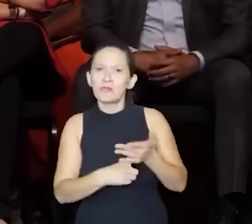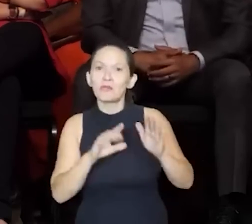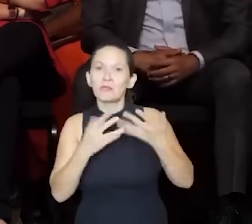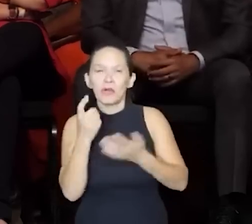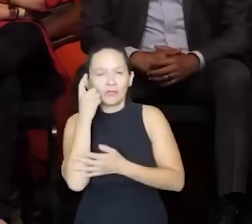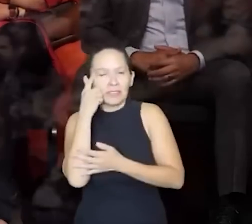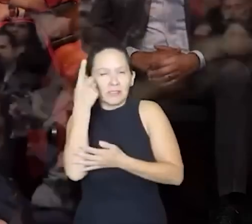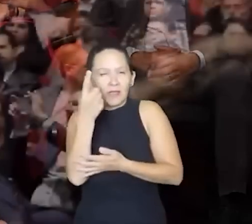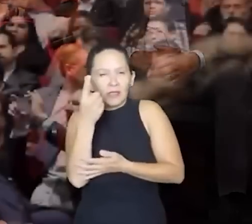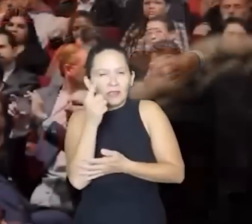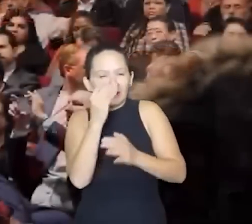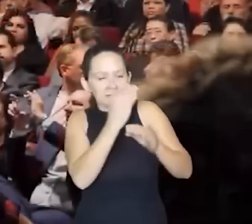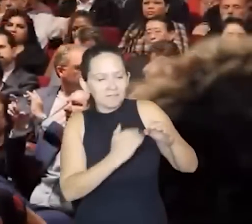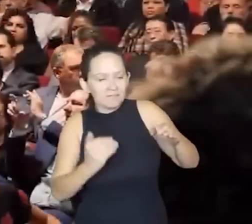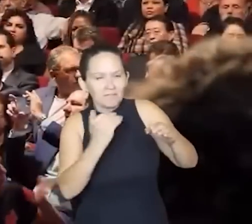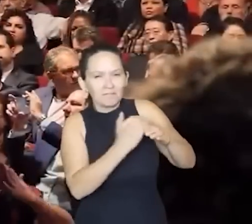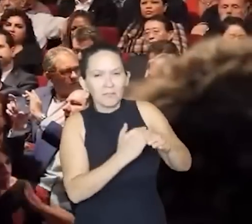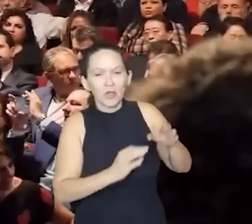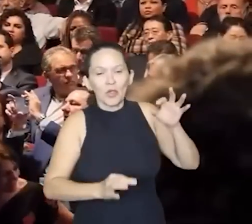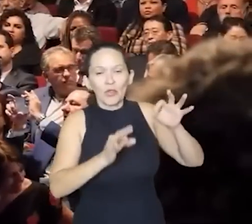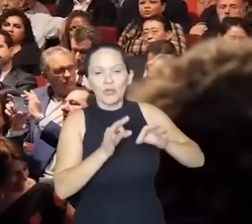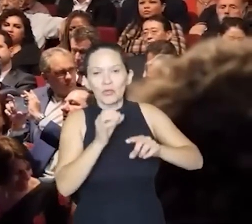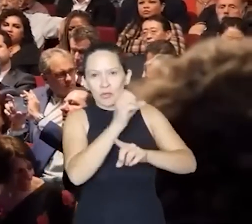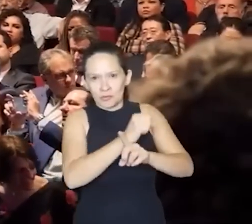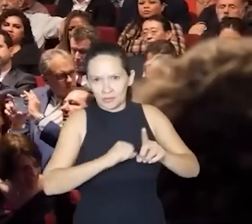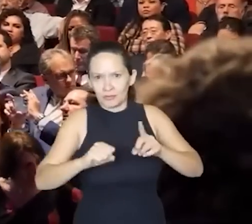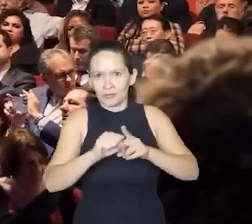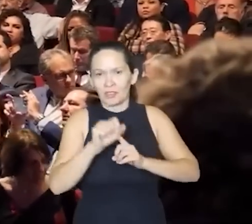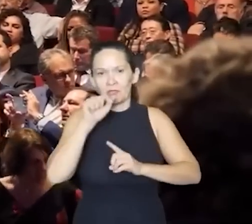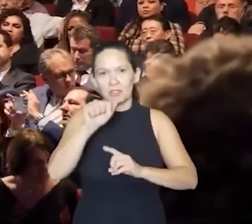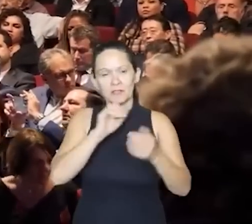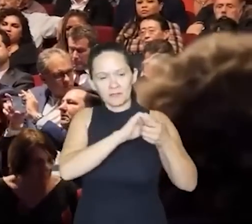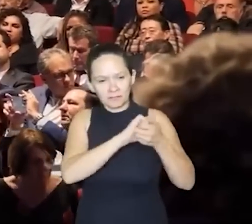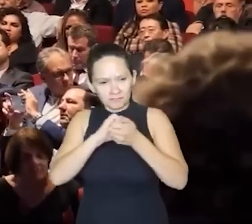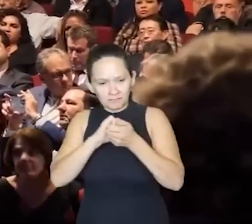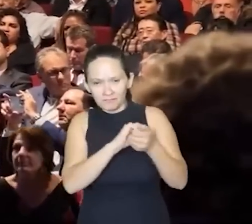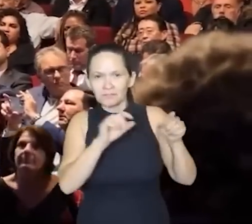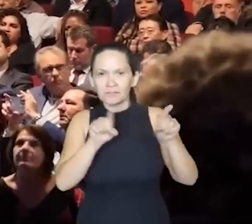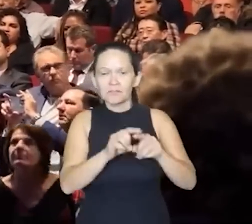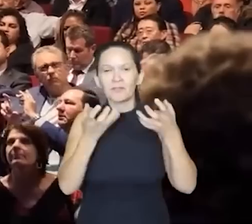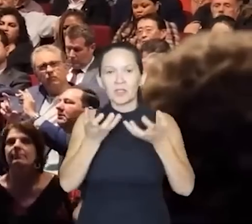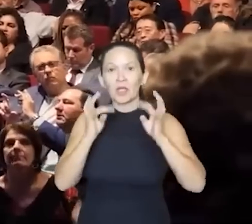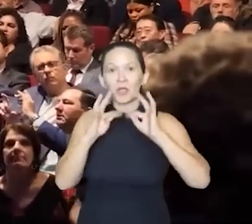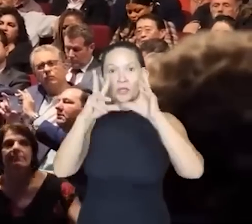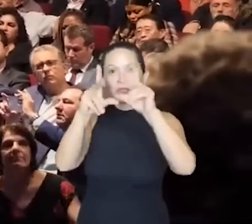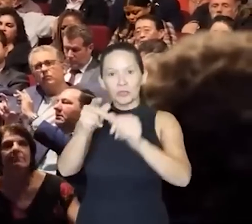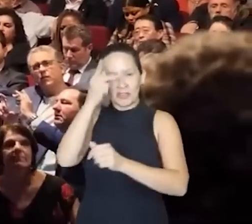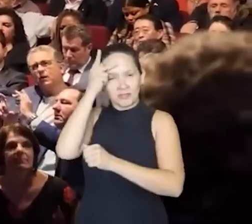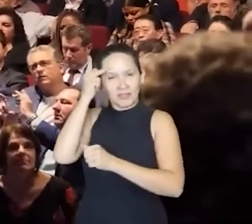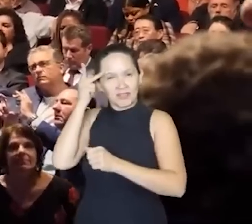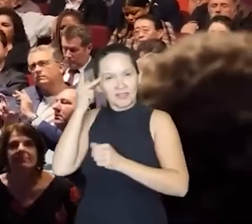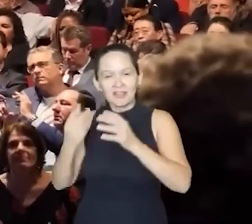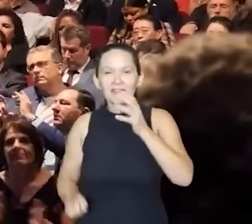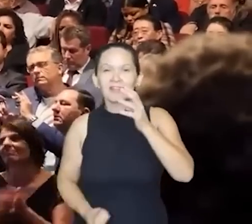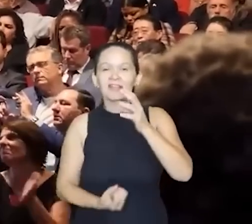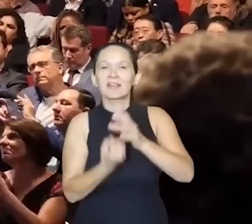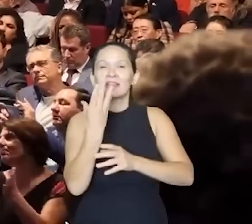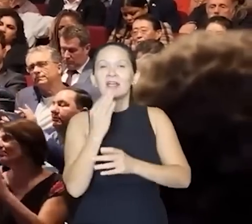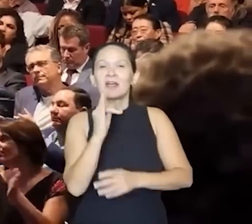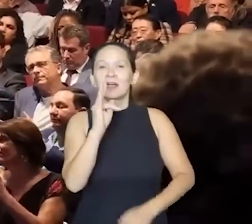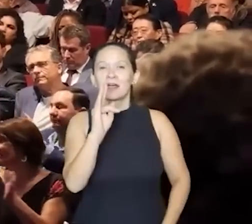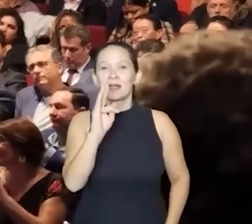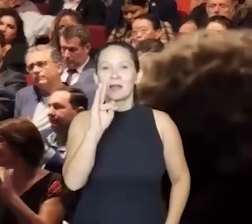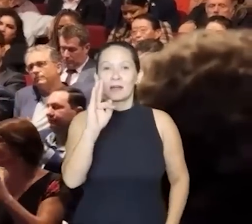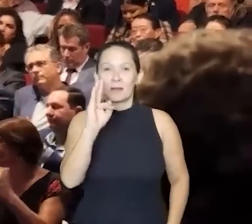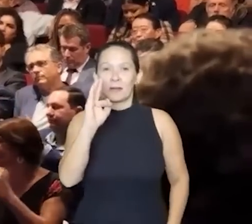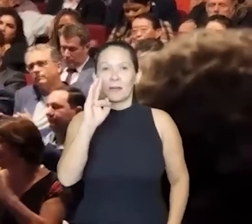de igualdade e justiça social. Aqui eu quero saudar também todos os membros da nossa Fundação Perseu Abramo, em nome do